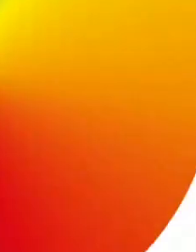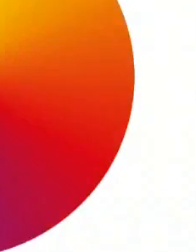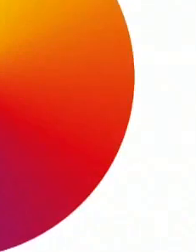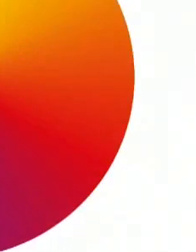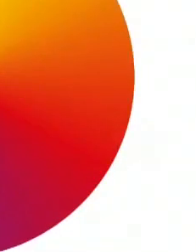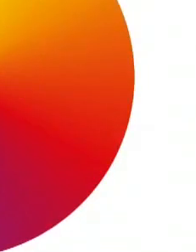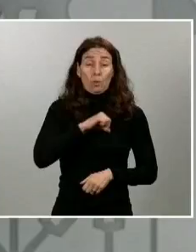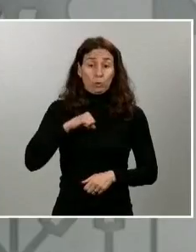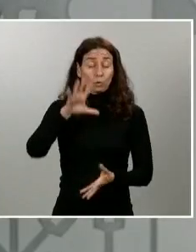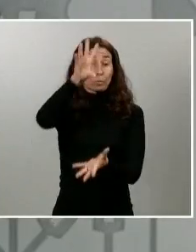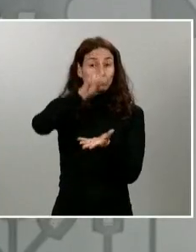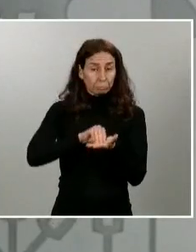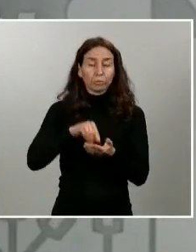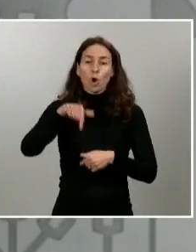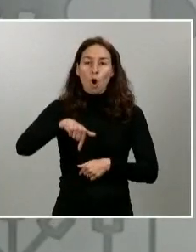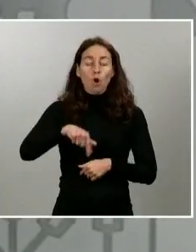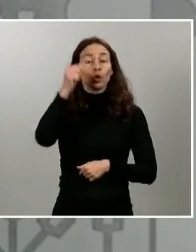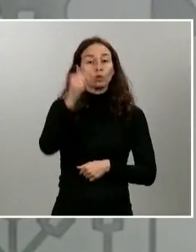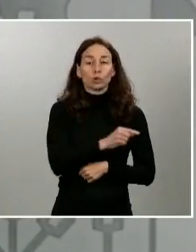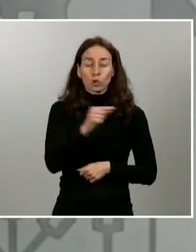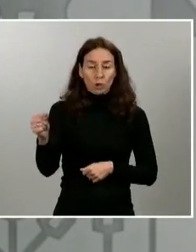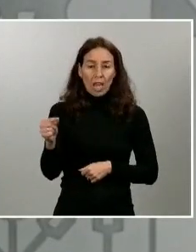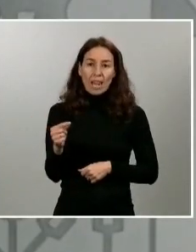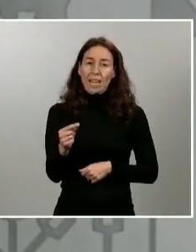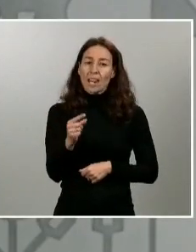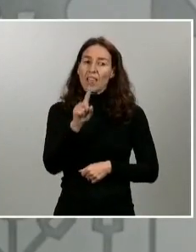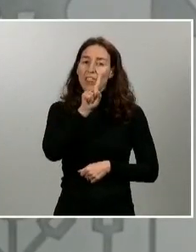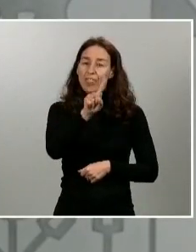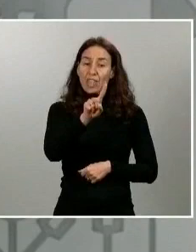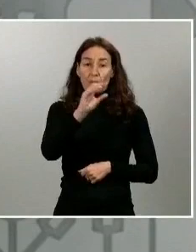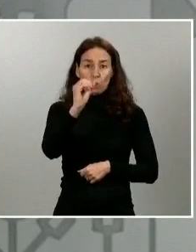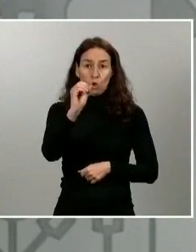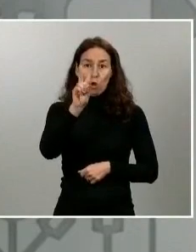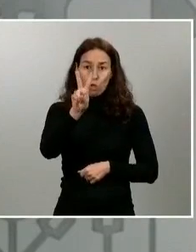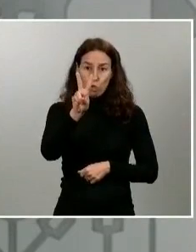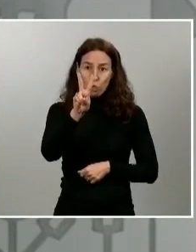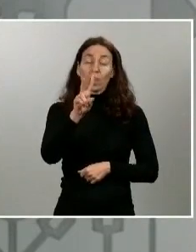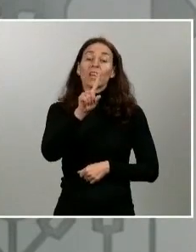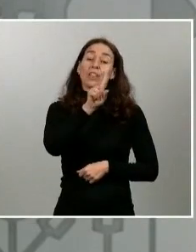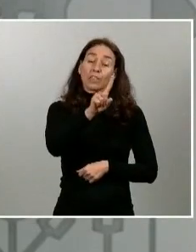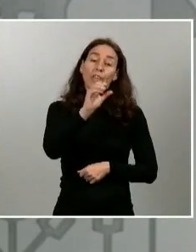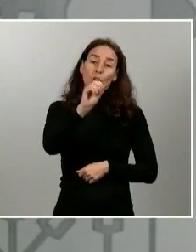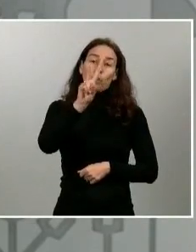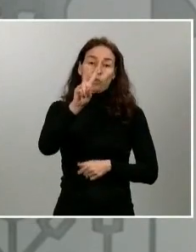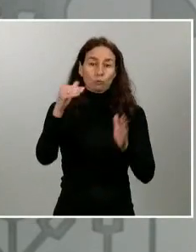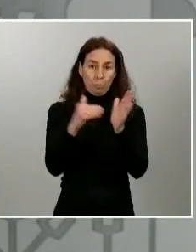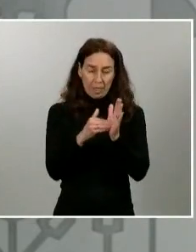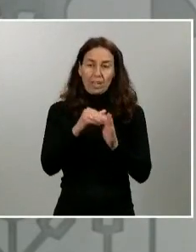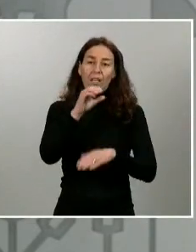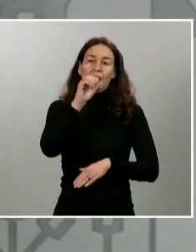e ascende a atentados tentou 2.136 castro